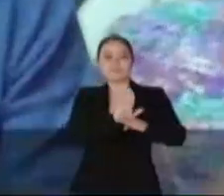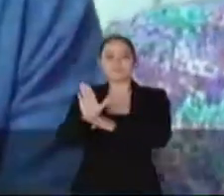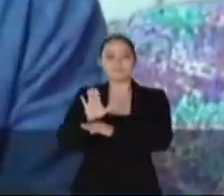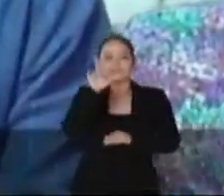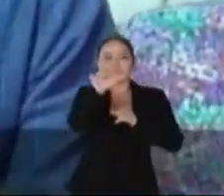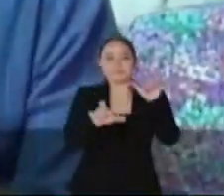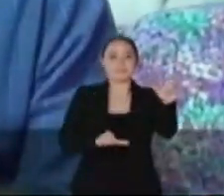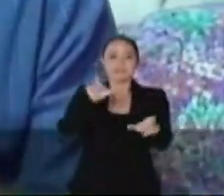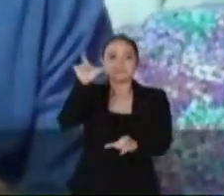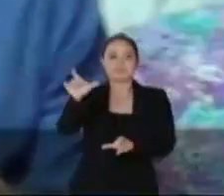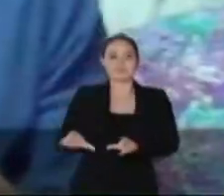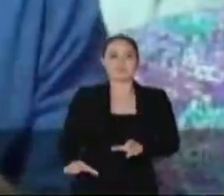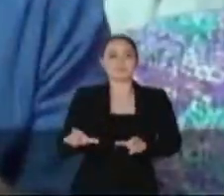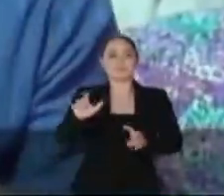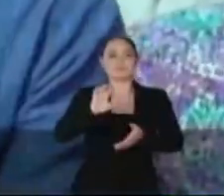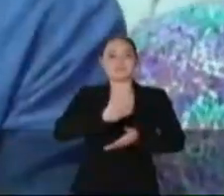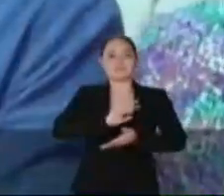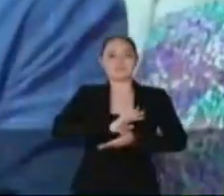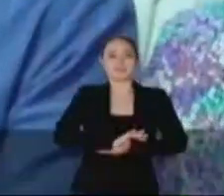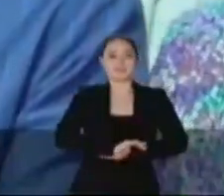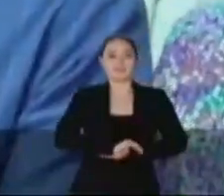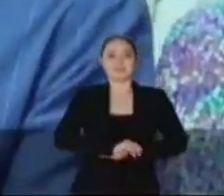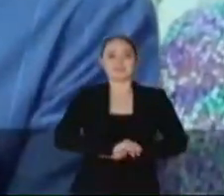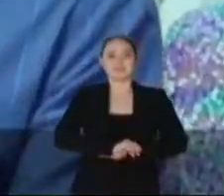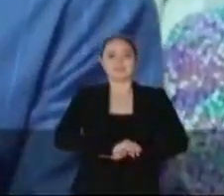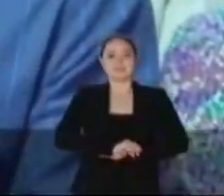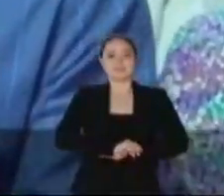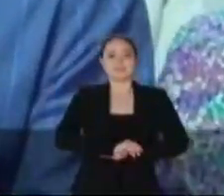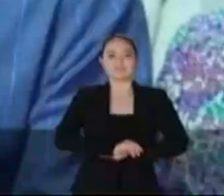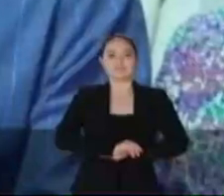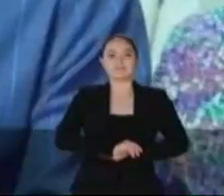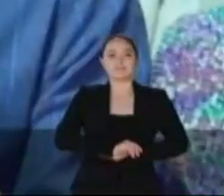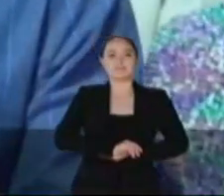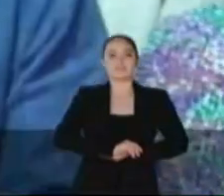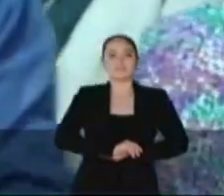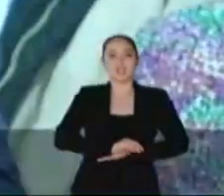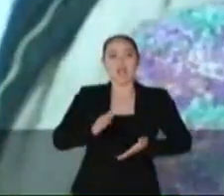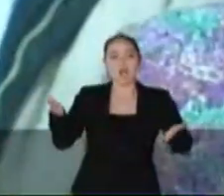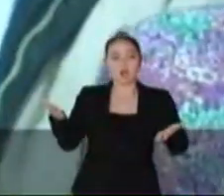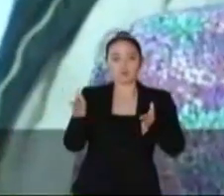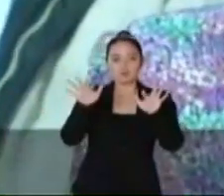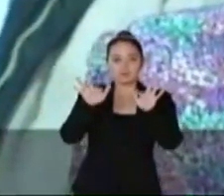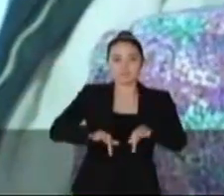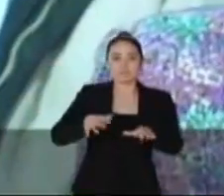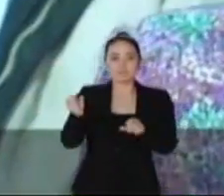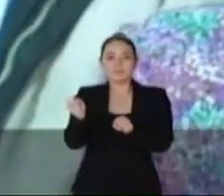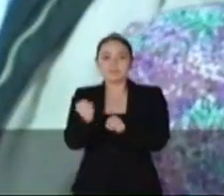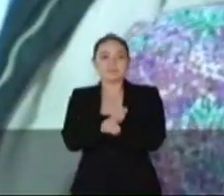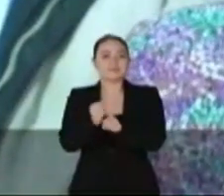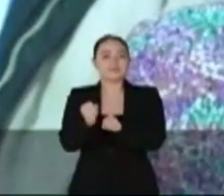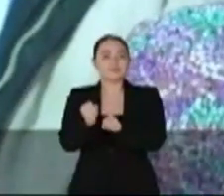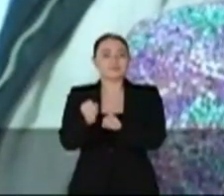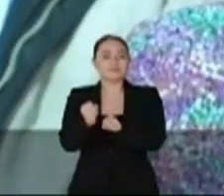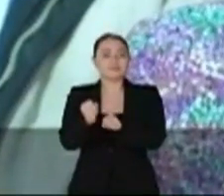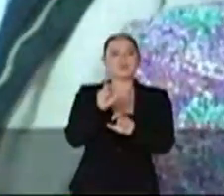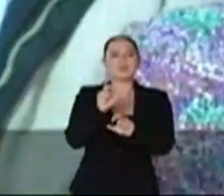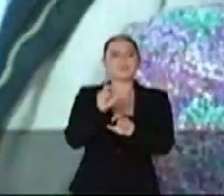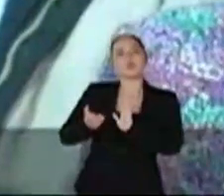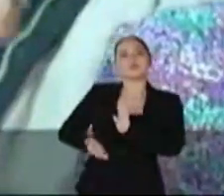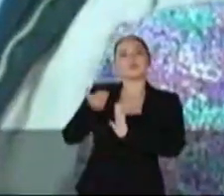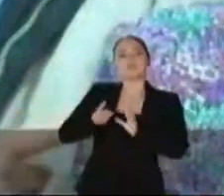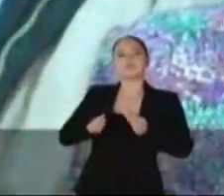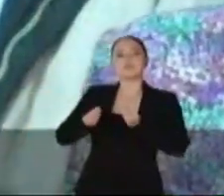exercer as suas atividades aplicando em favor do cidadão. Vamos encerrar este ano o nosso